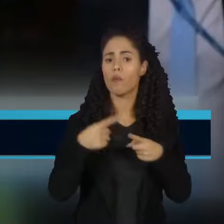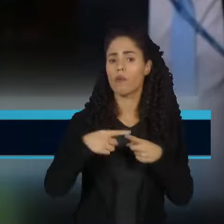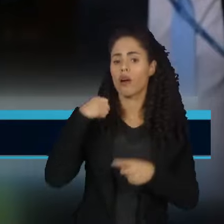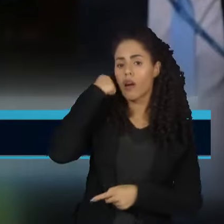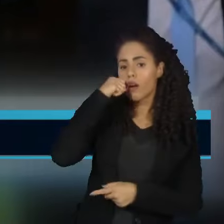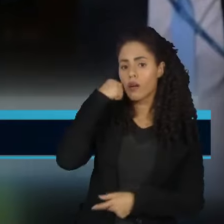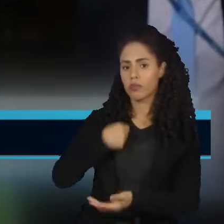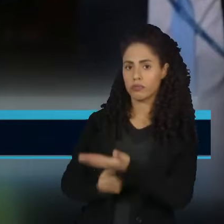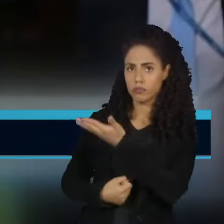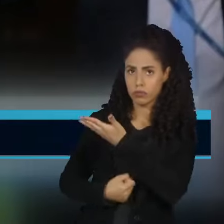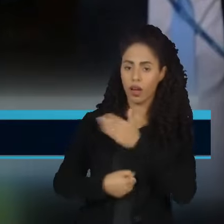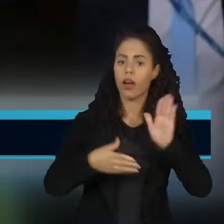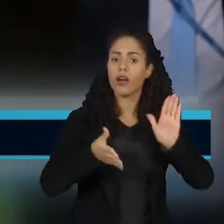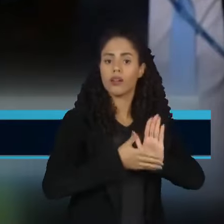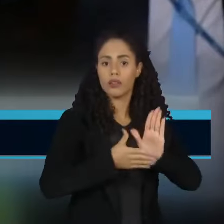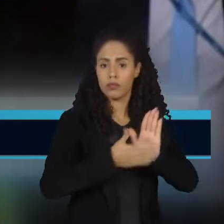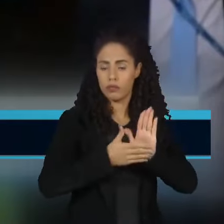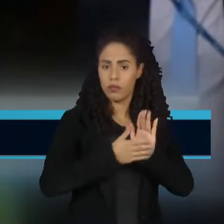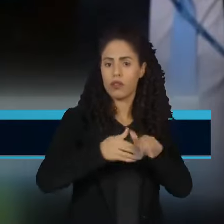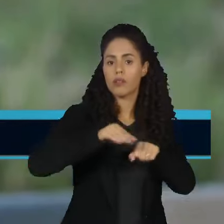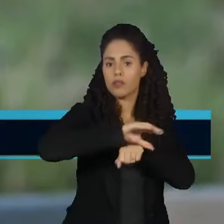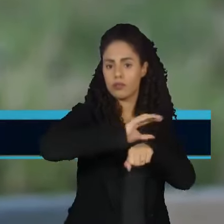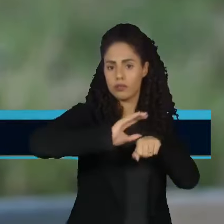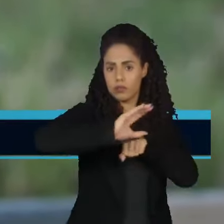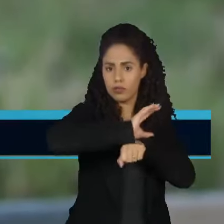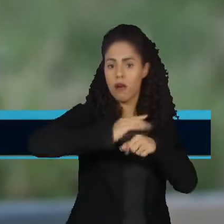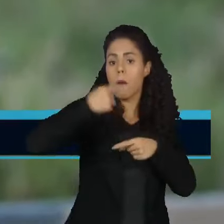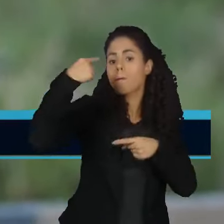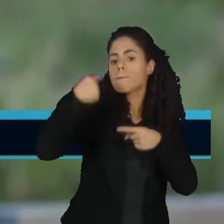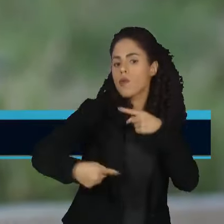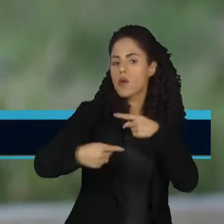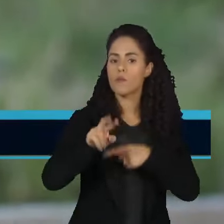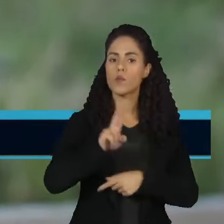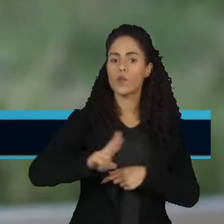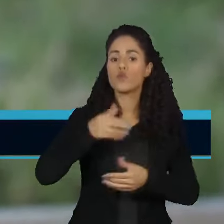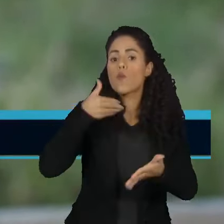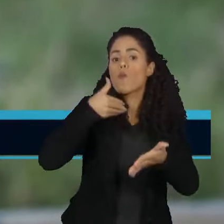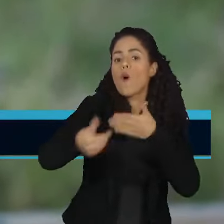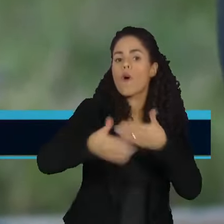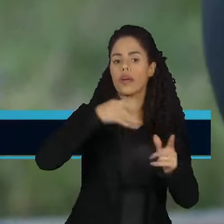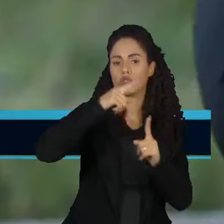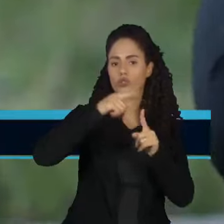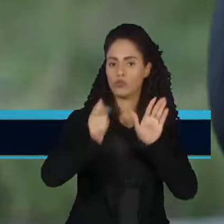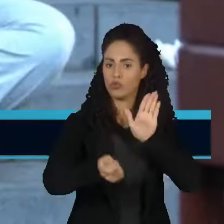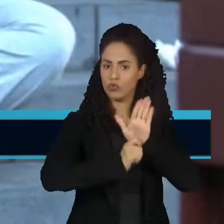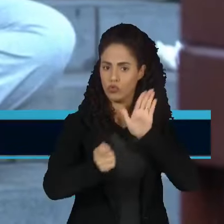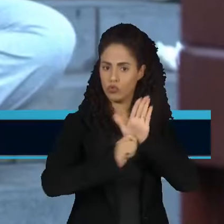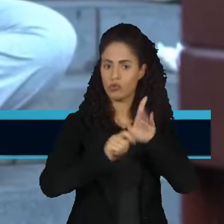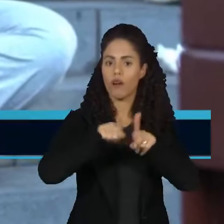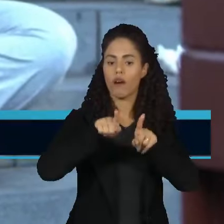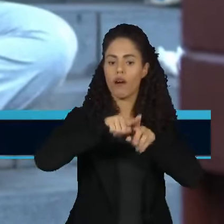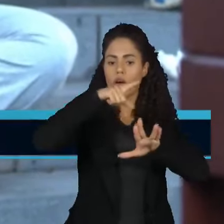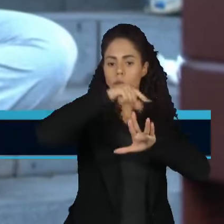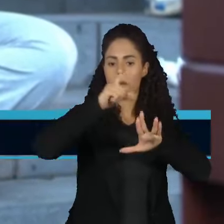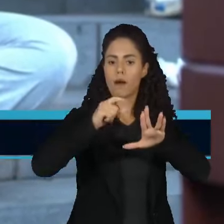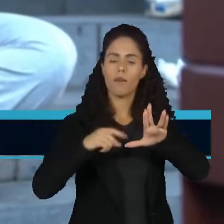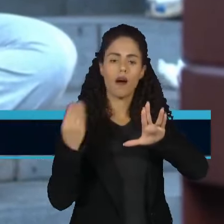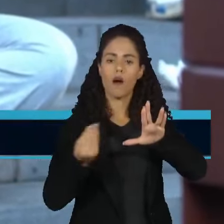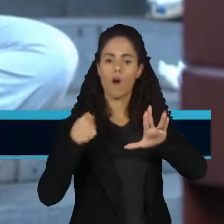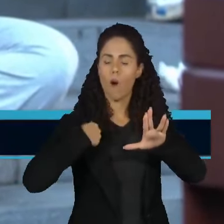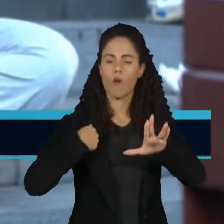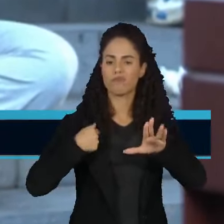que é autor de uma proposta de emenda à Constituição que proíbe o porte de qualquer tipo de droga, a descriminalização judicial é